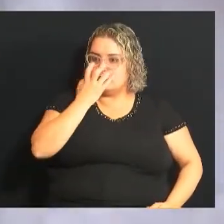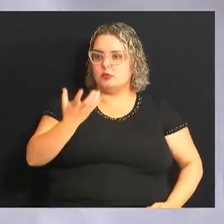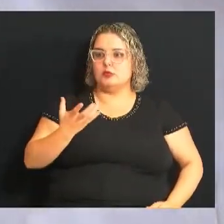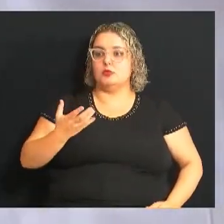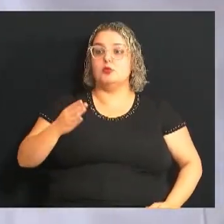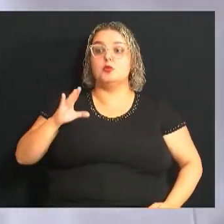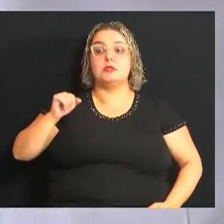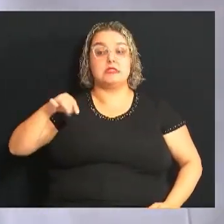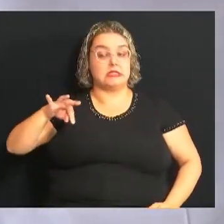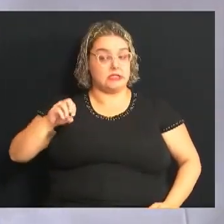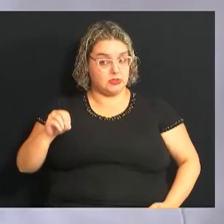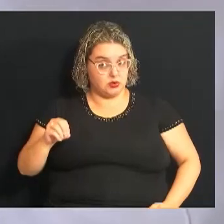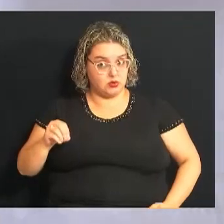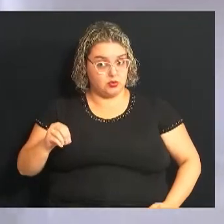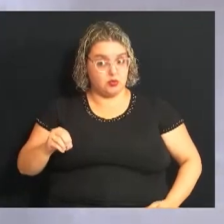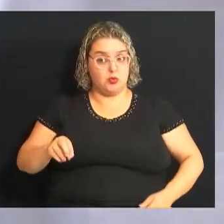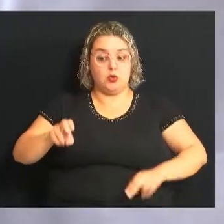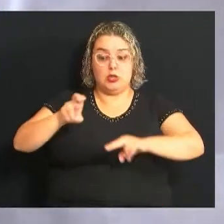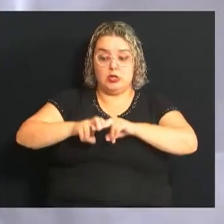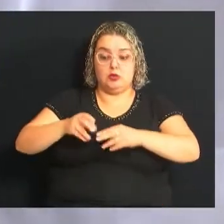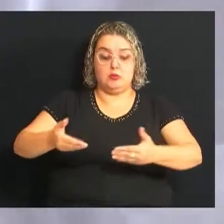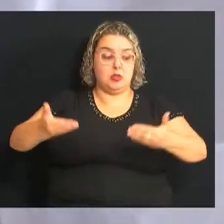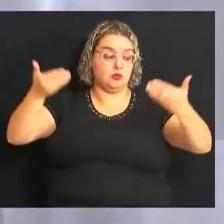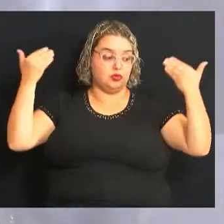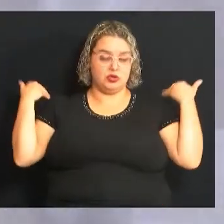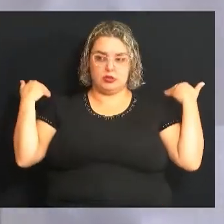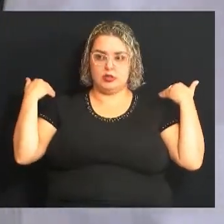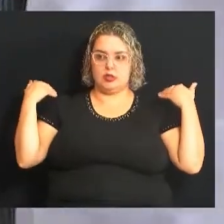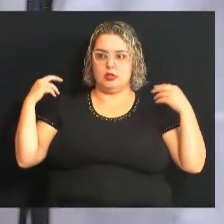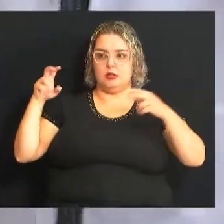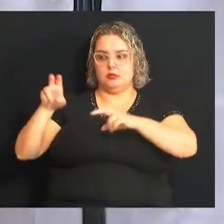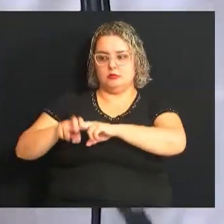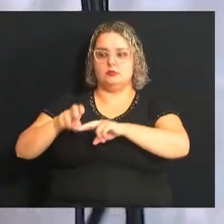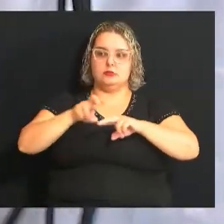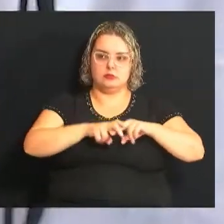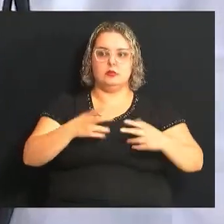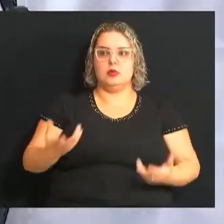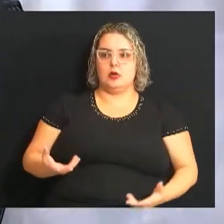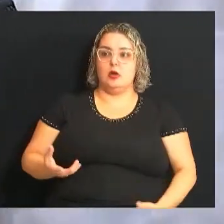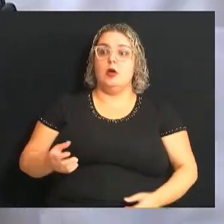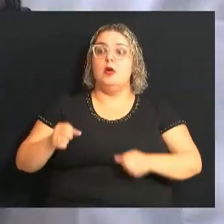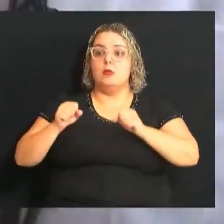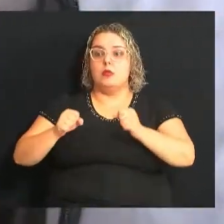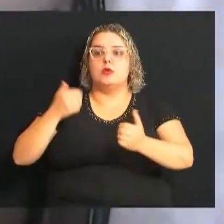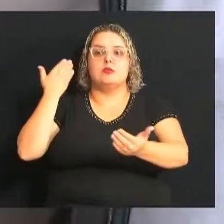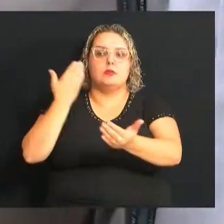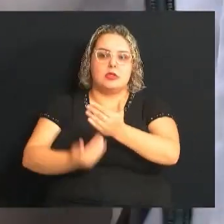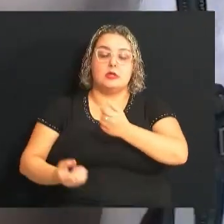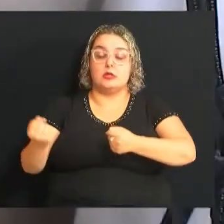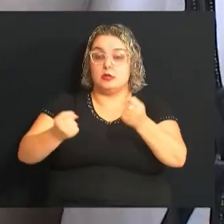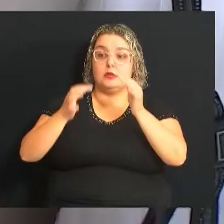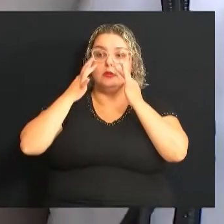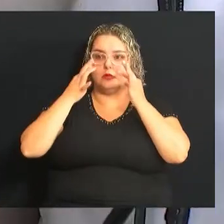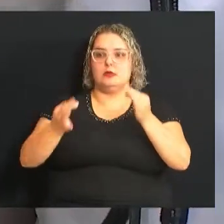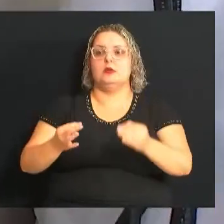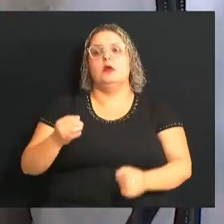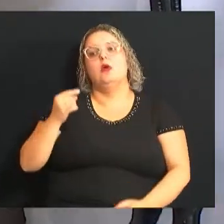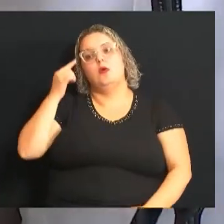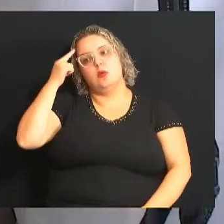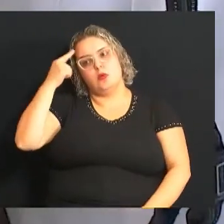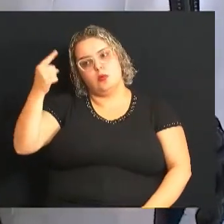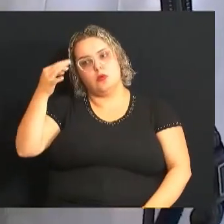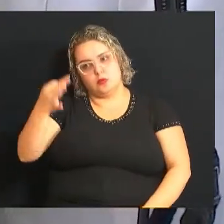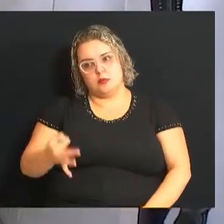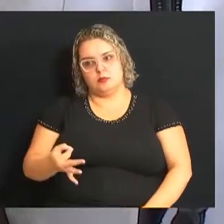né, e no banco de trás. Né, porque no banco da frente ele pode tirar a sua atenção, né, então é ideal que ele vá atrás e no